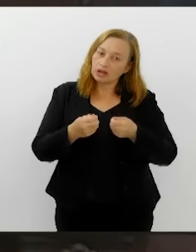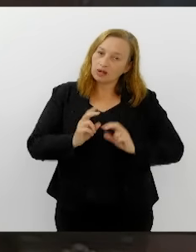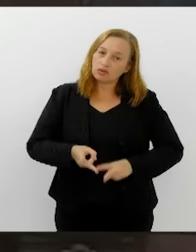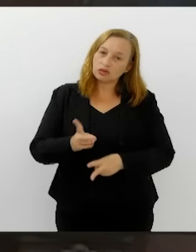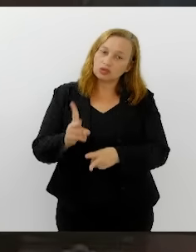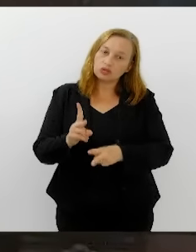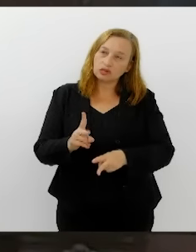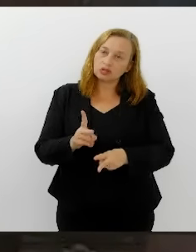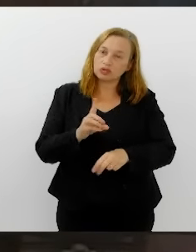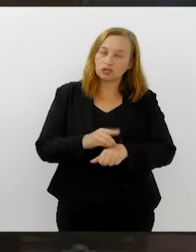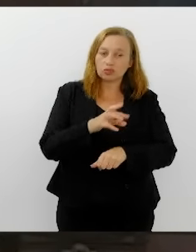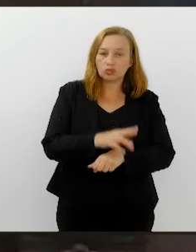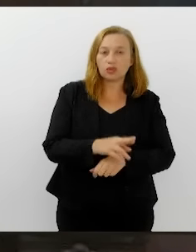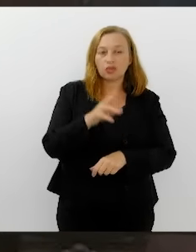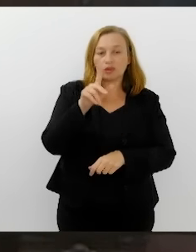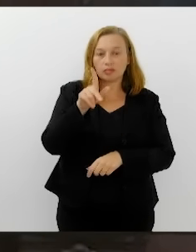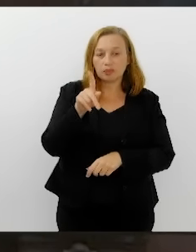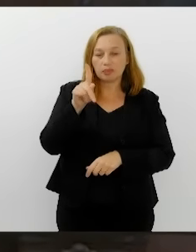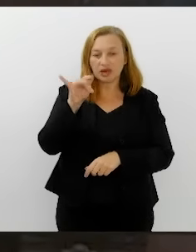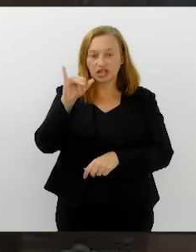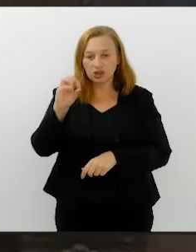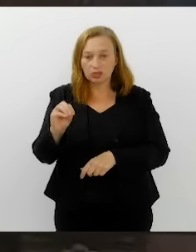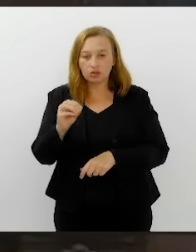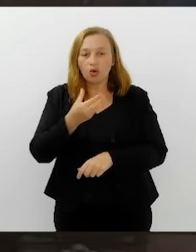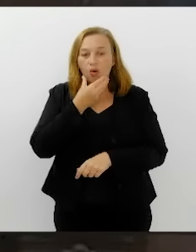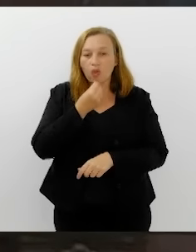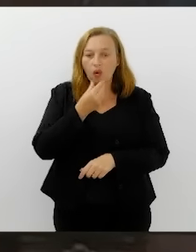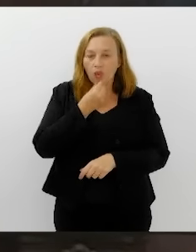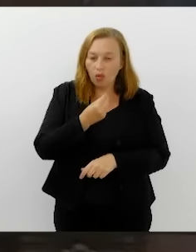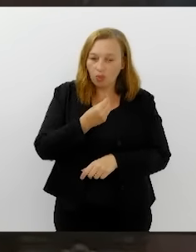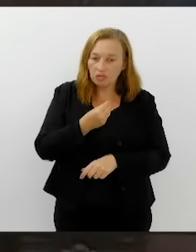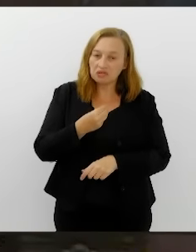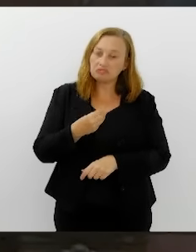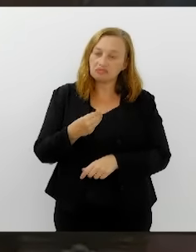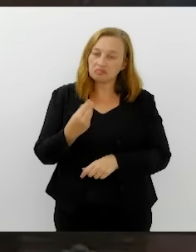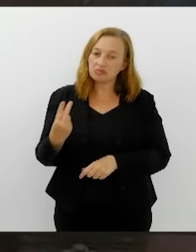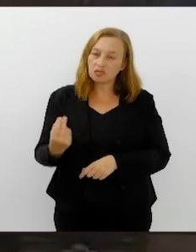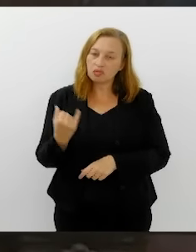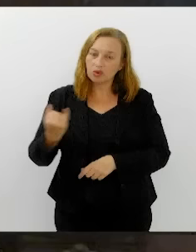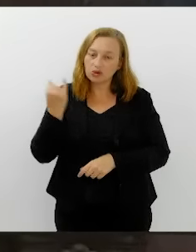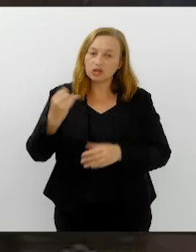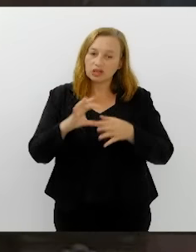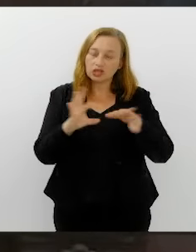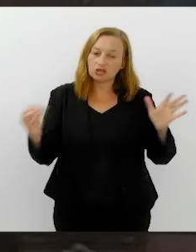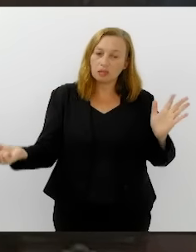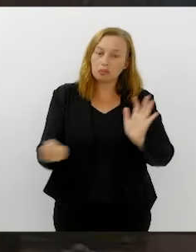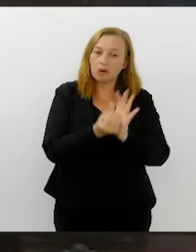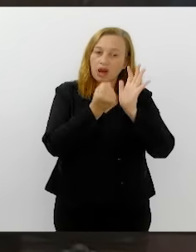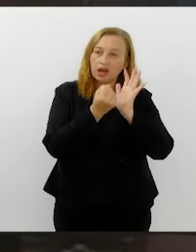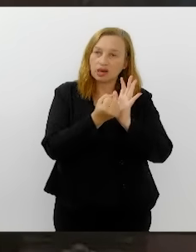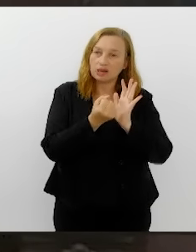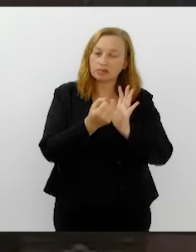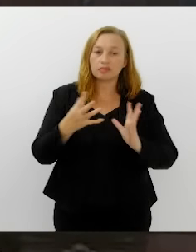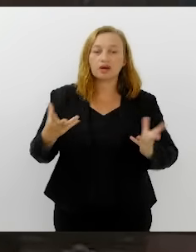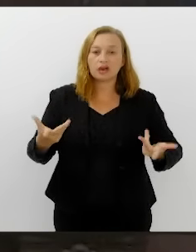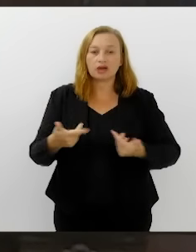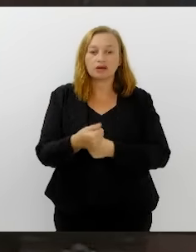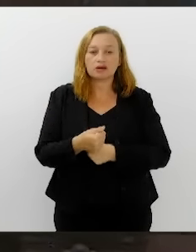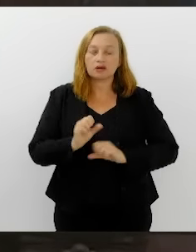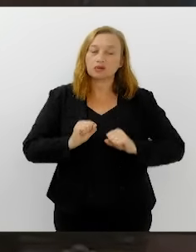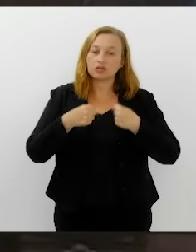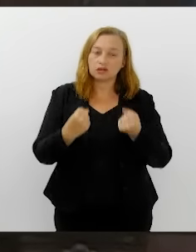que o Dr. Plínio Correia de Oliveira, homem cujas contribuições deixaram marcas indeléveis ao defender